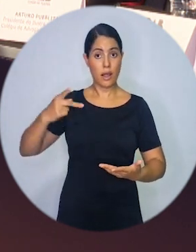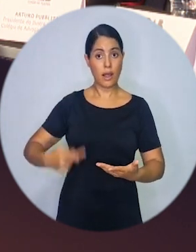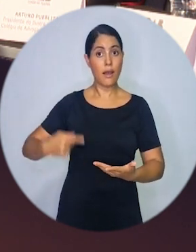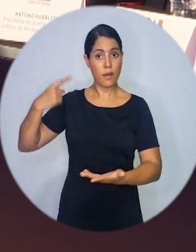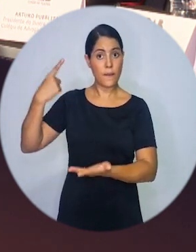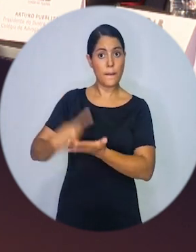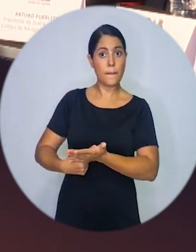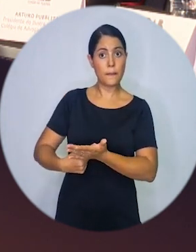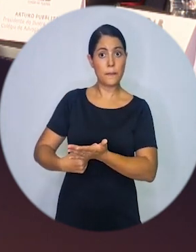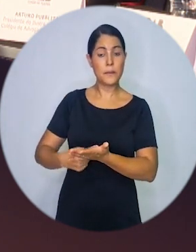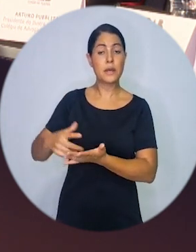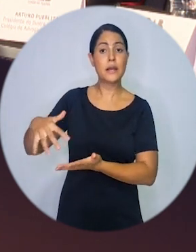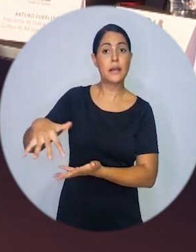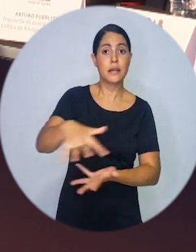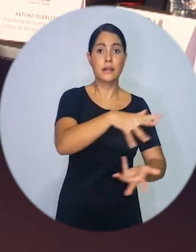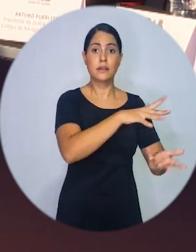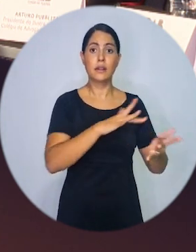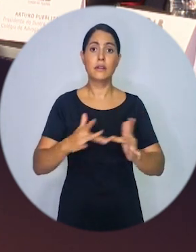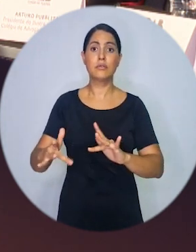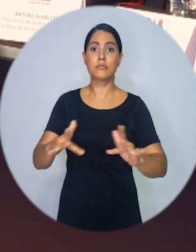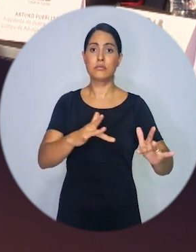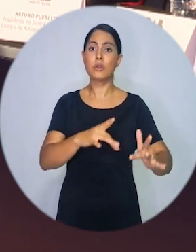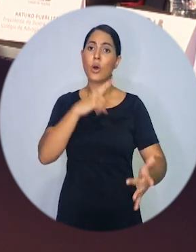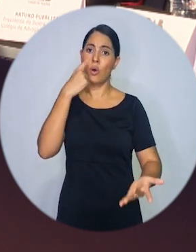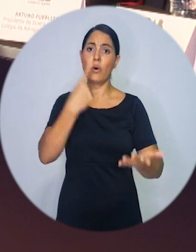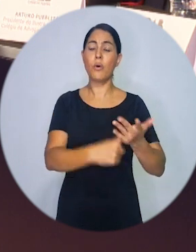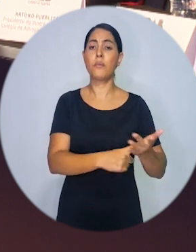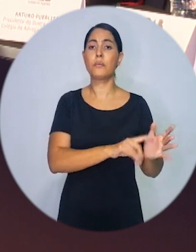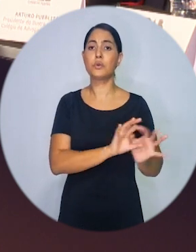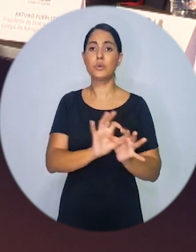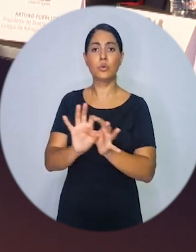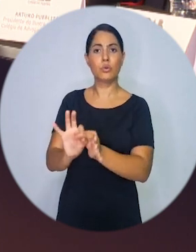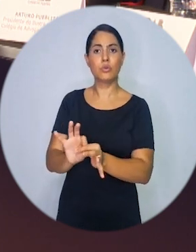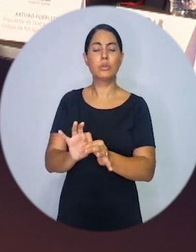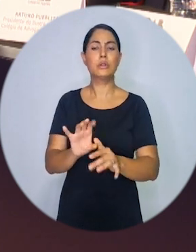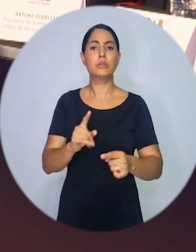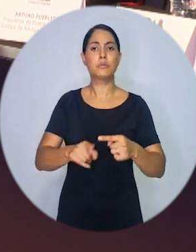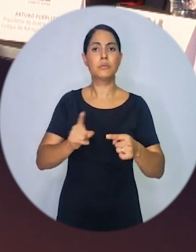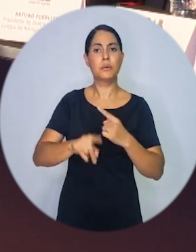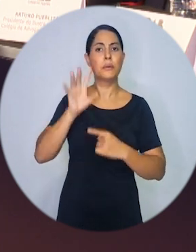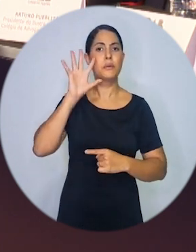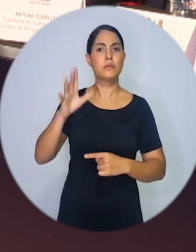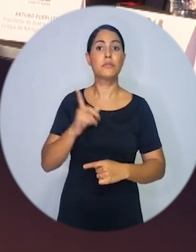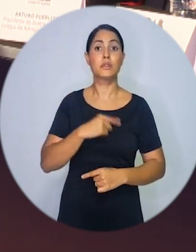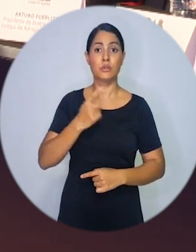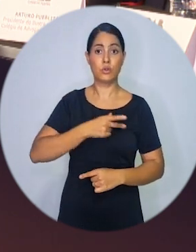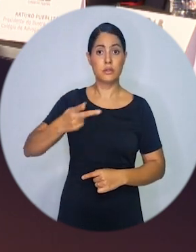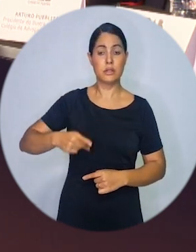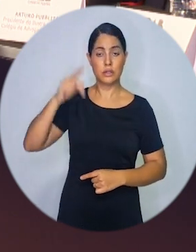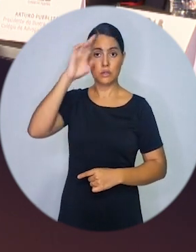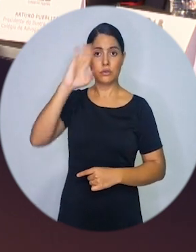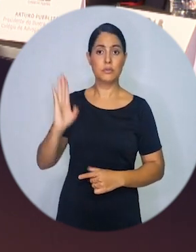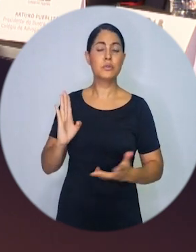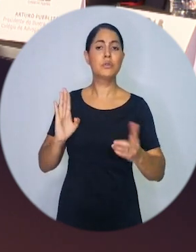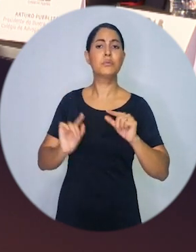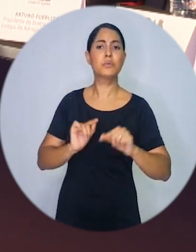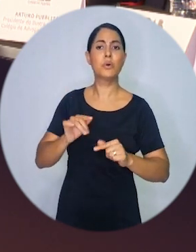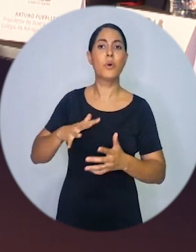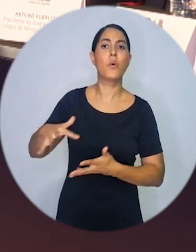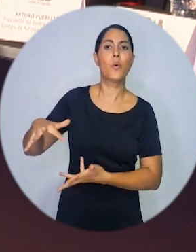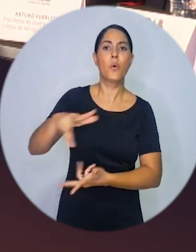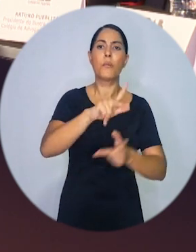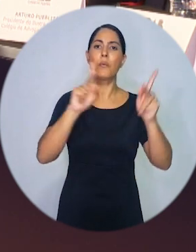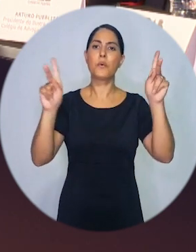interno e internacional com a solução pacífica das controvérsias. Queremos um mundo em paz, um mundo